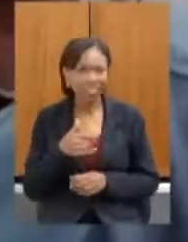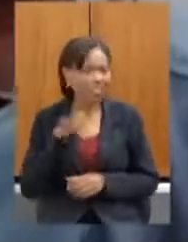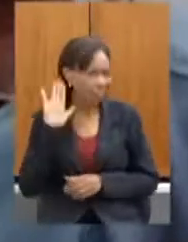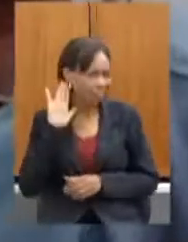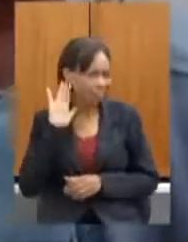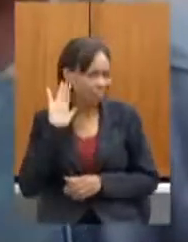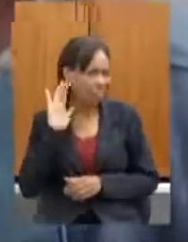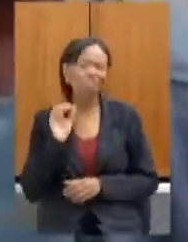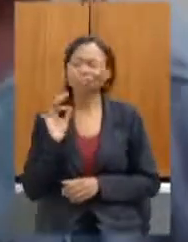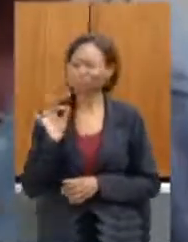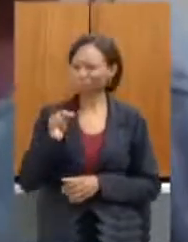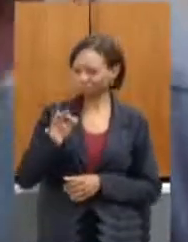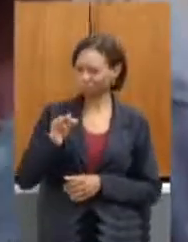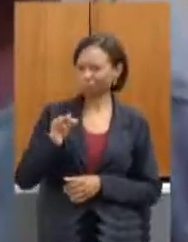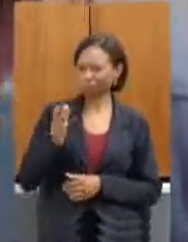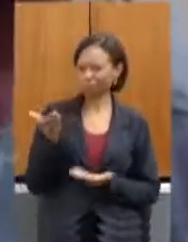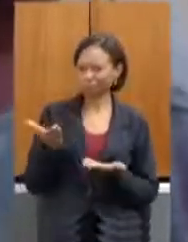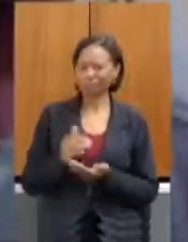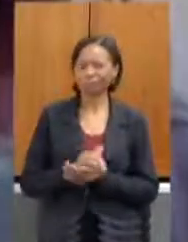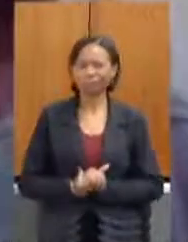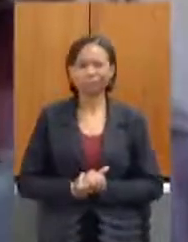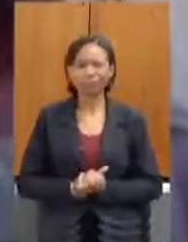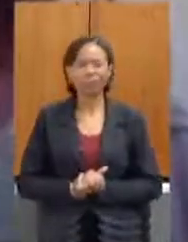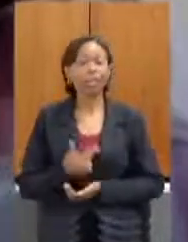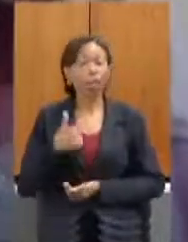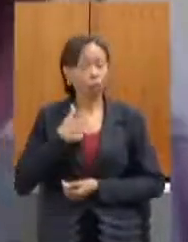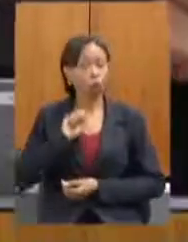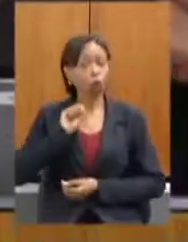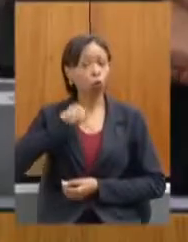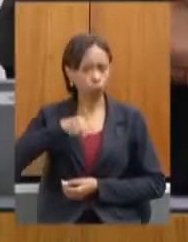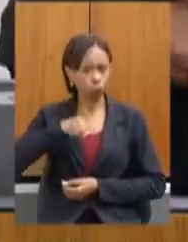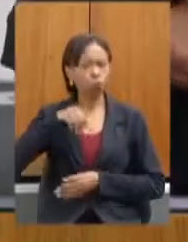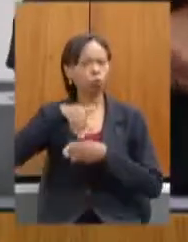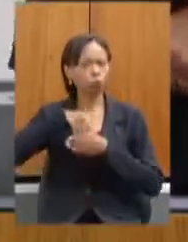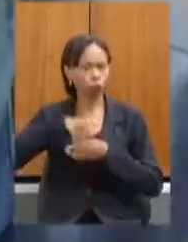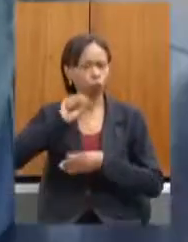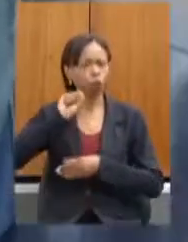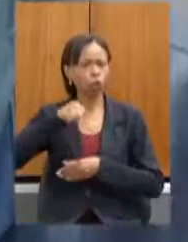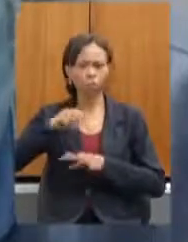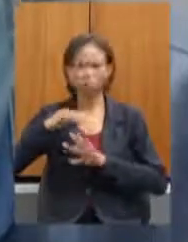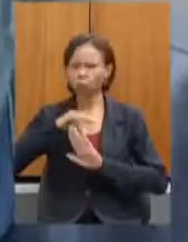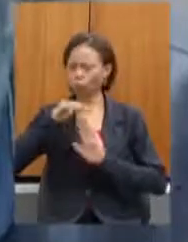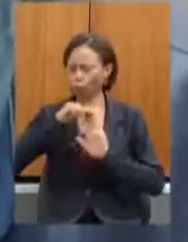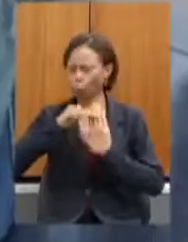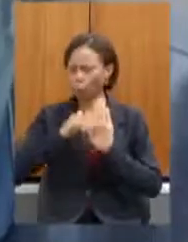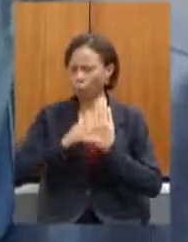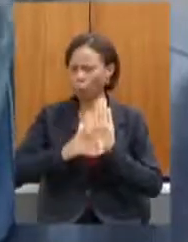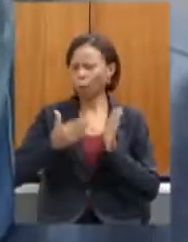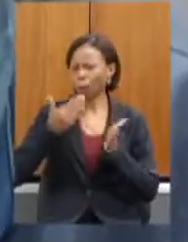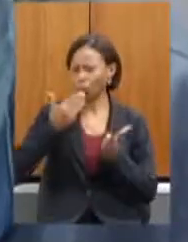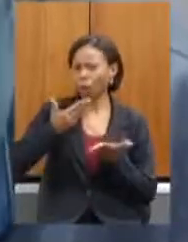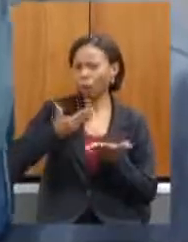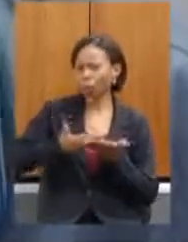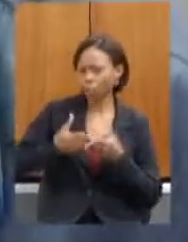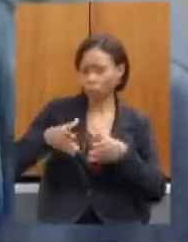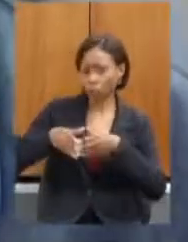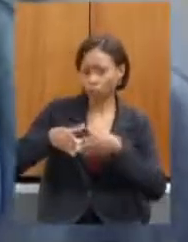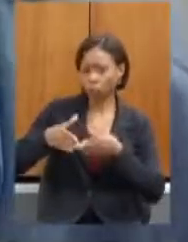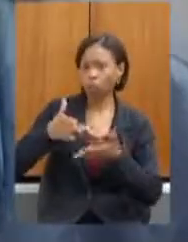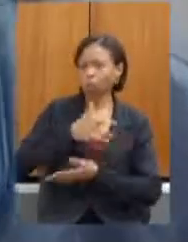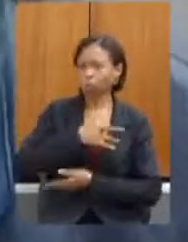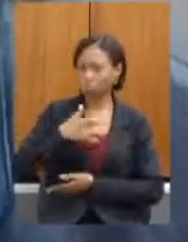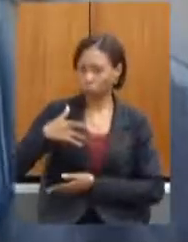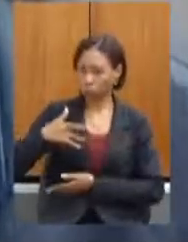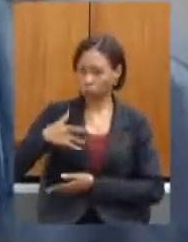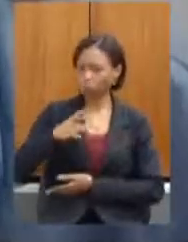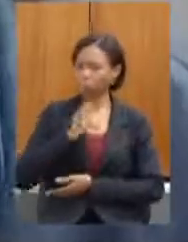perfeitamente Pois é eu vou sim a todos os requerimentos apresentados pela condição de saúde em nome